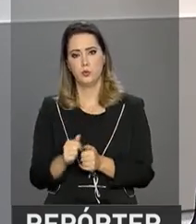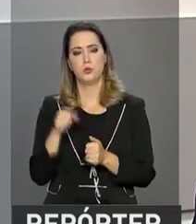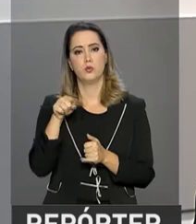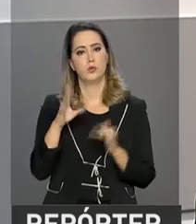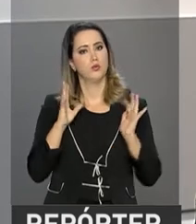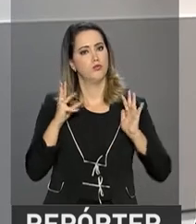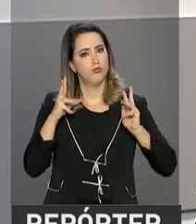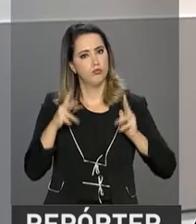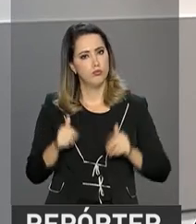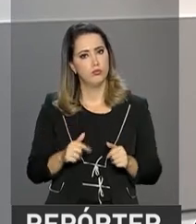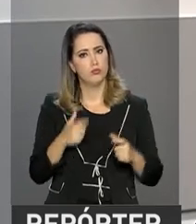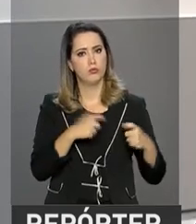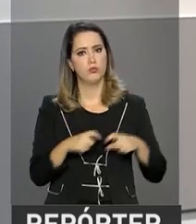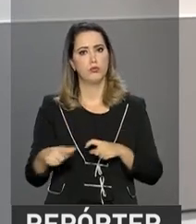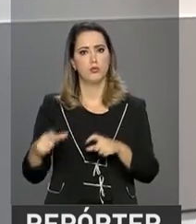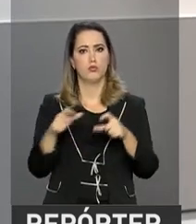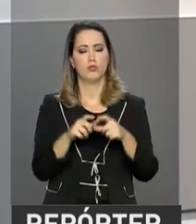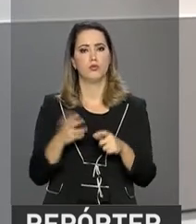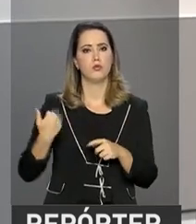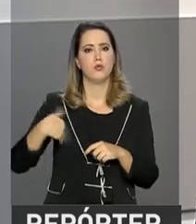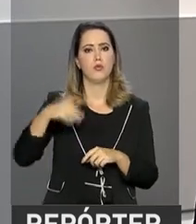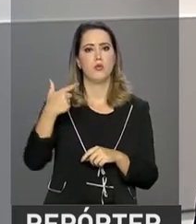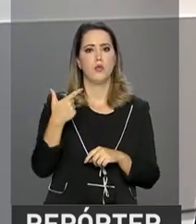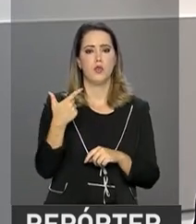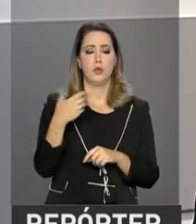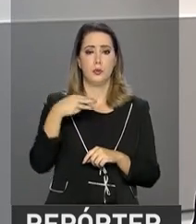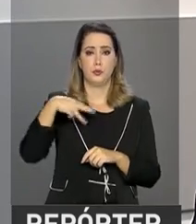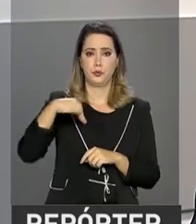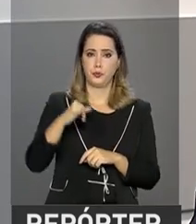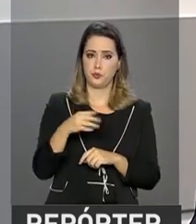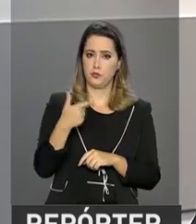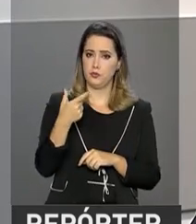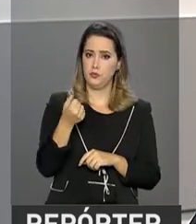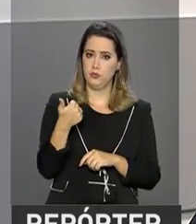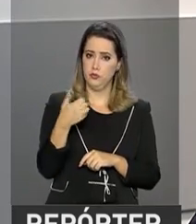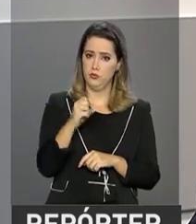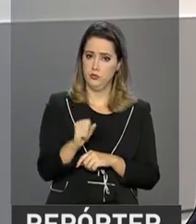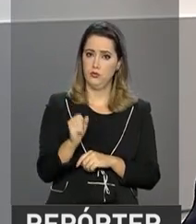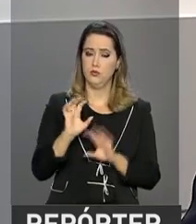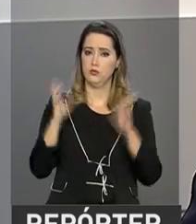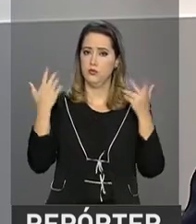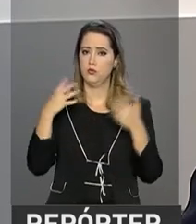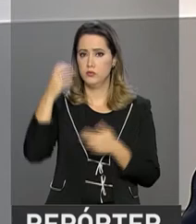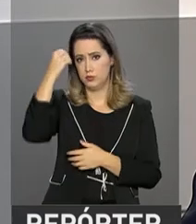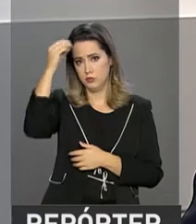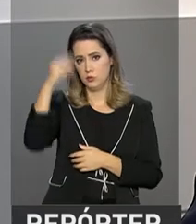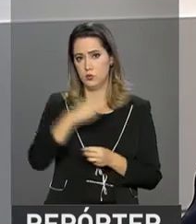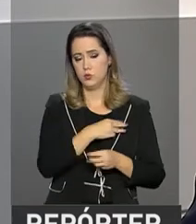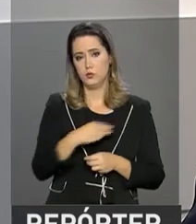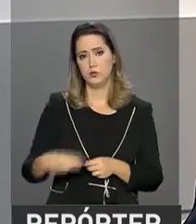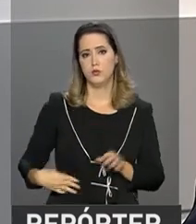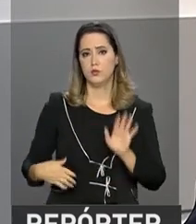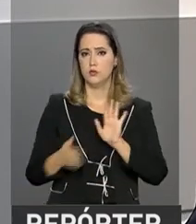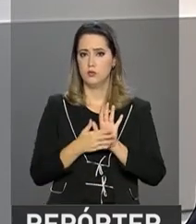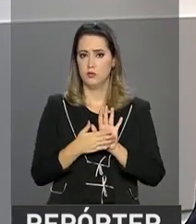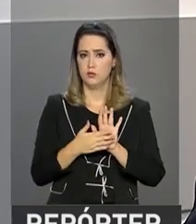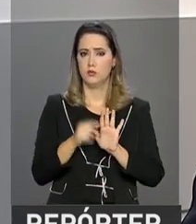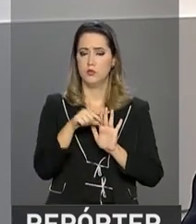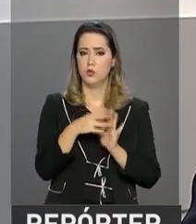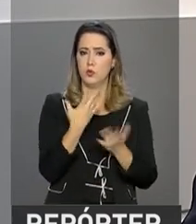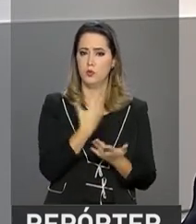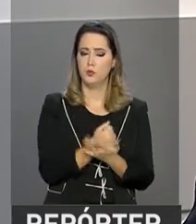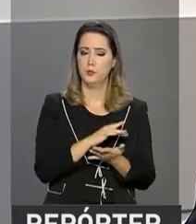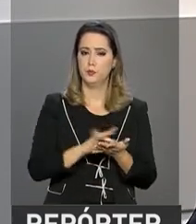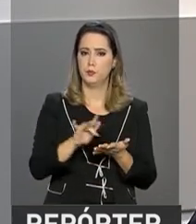a condição sanitária dessas zonas em maio de 2000 e 18 e durante a viagem o ministro vai apresentar também o aplicativo